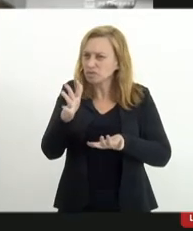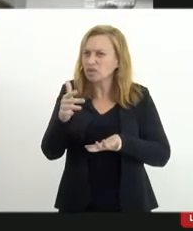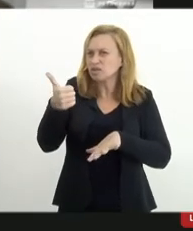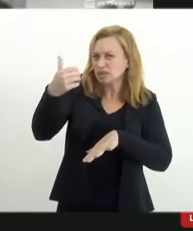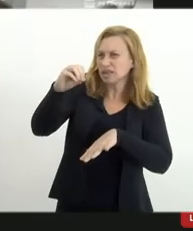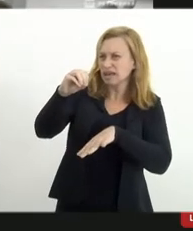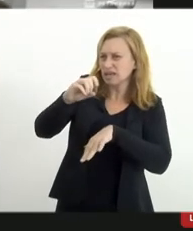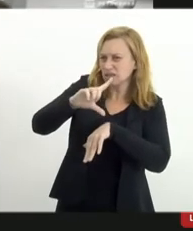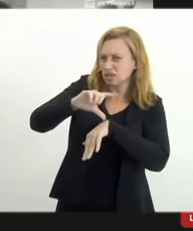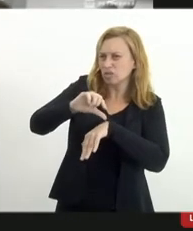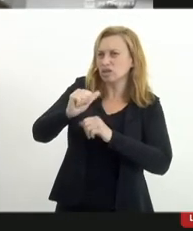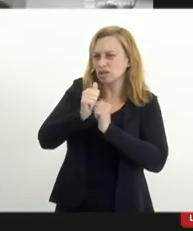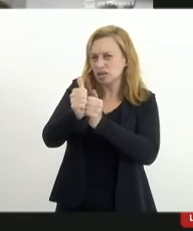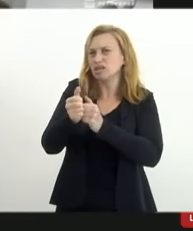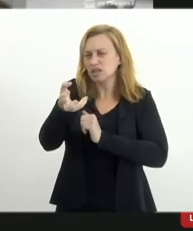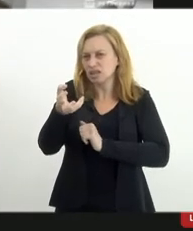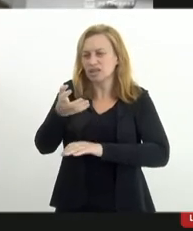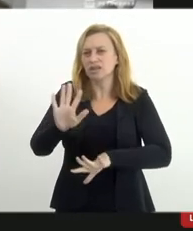quem quiser ir acompanhar.